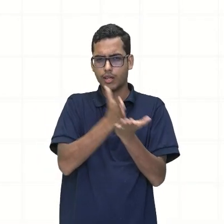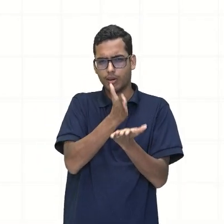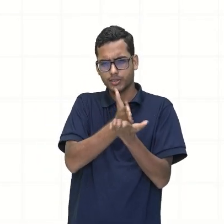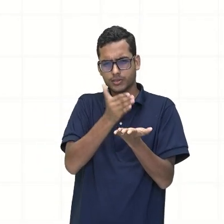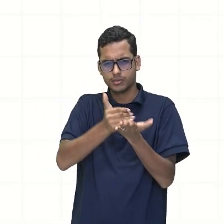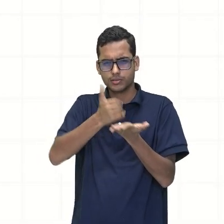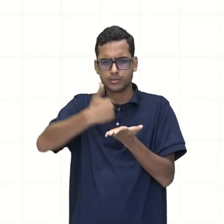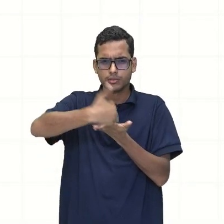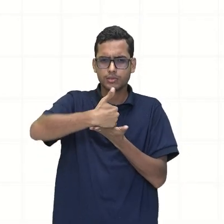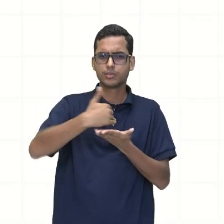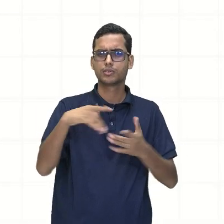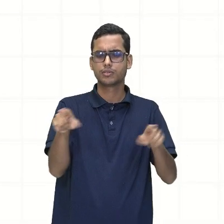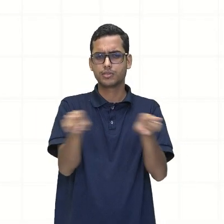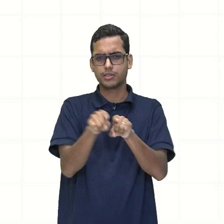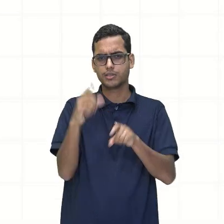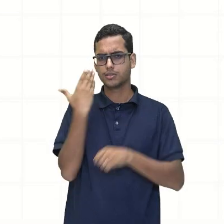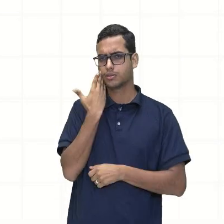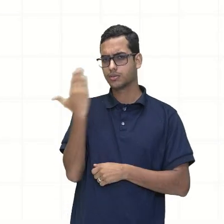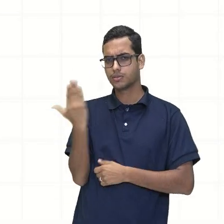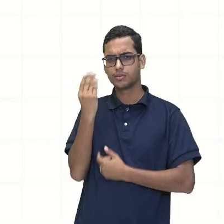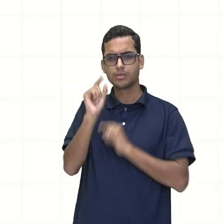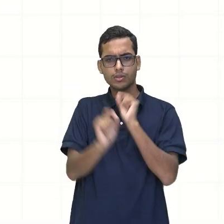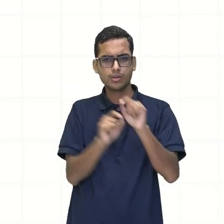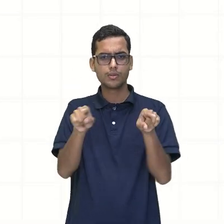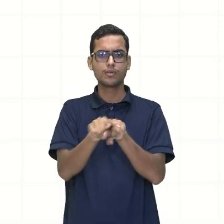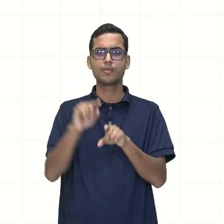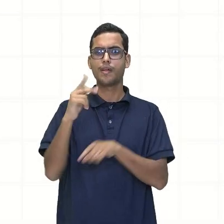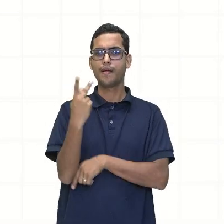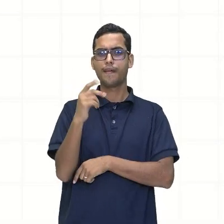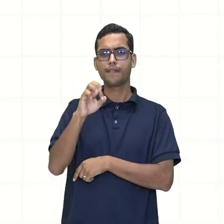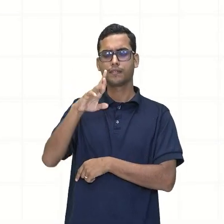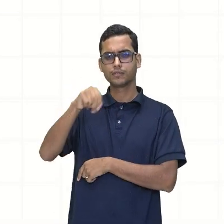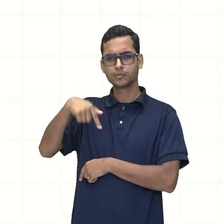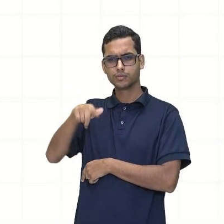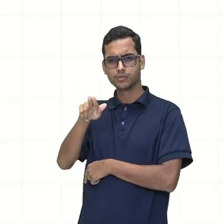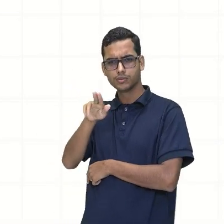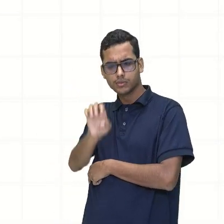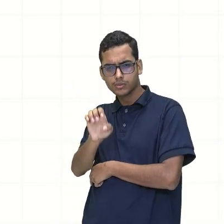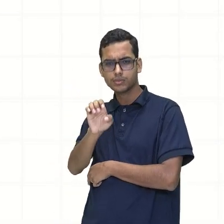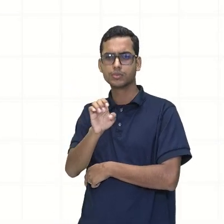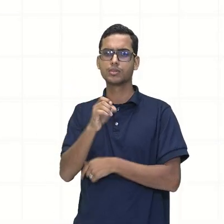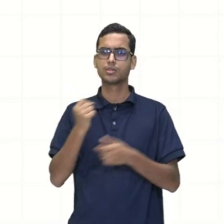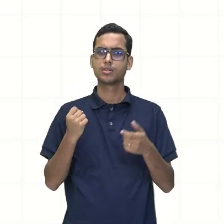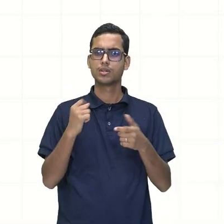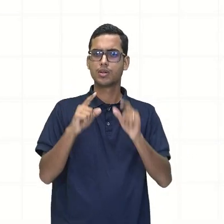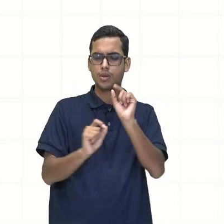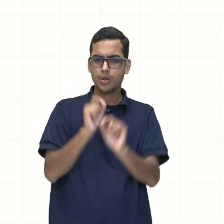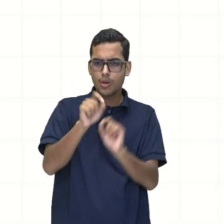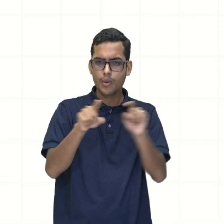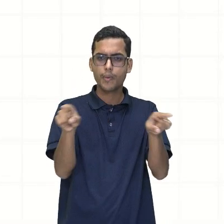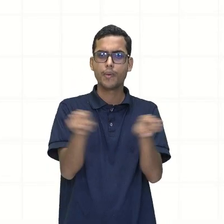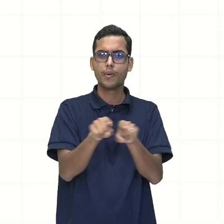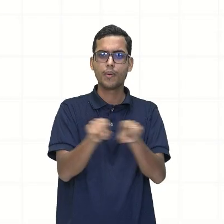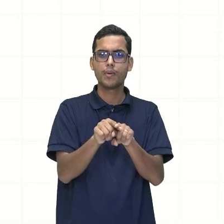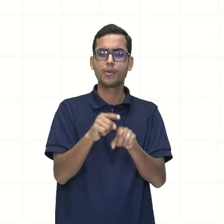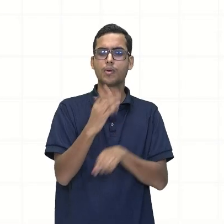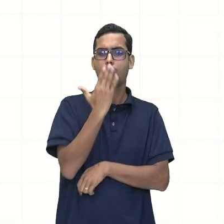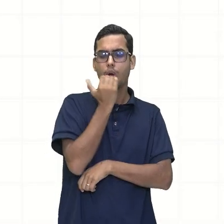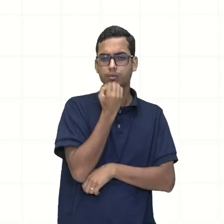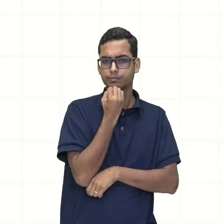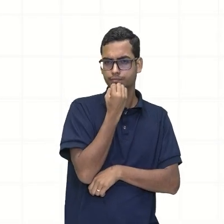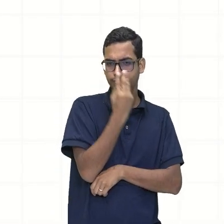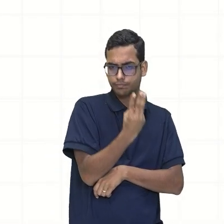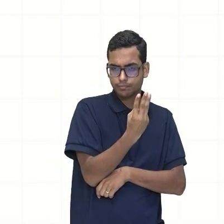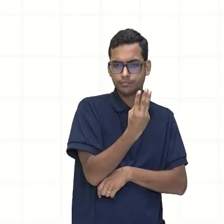problema diz que Henrique comeu 3 pedaços dos 8. Então, ele comeu 3 oitavos, né? E a